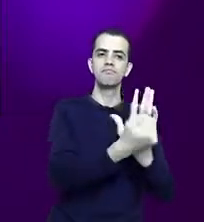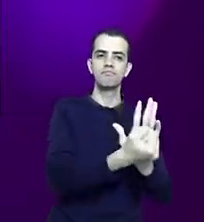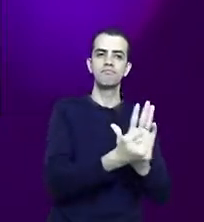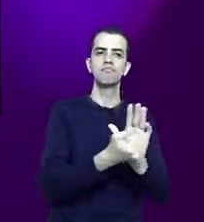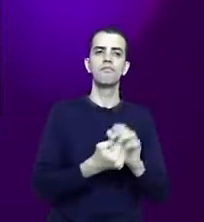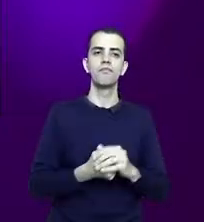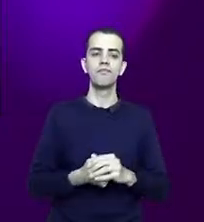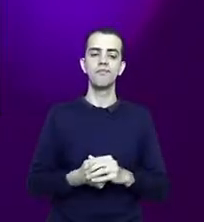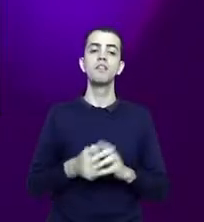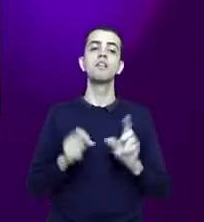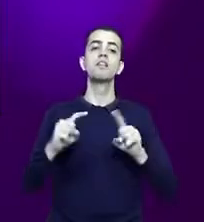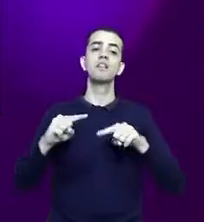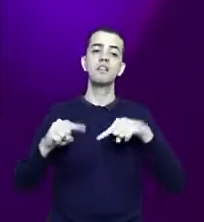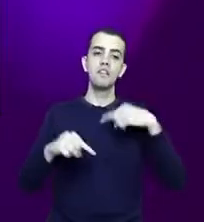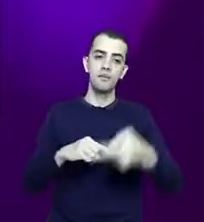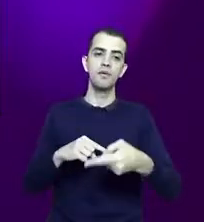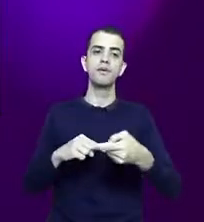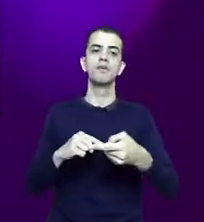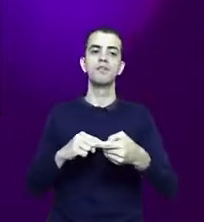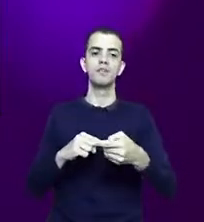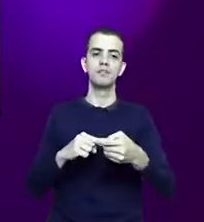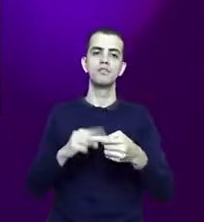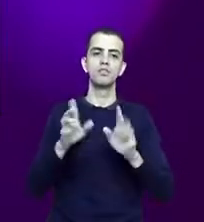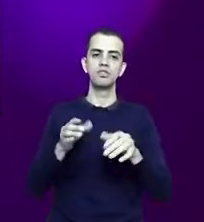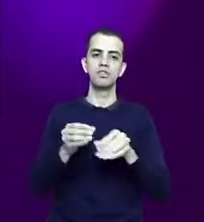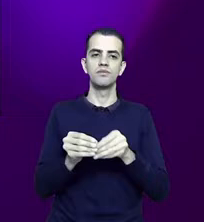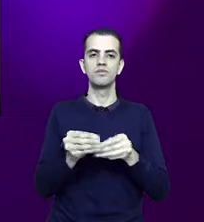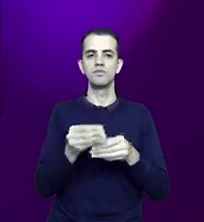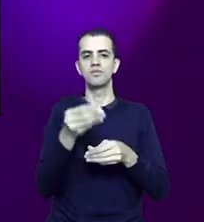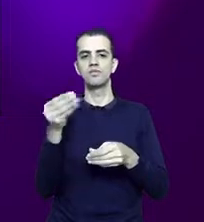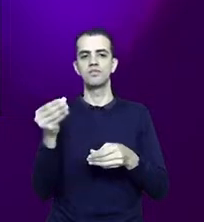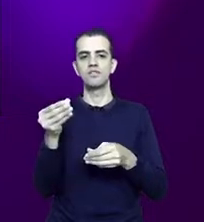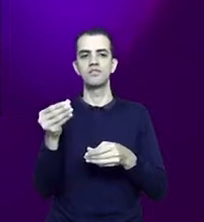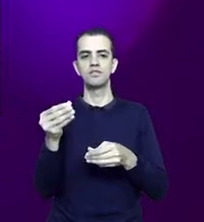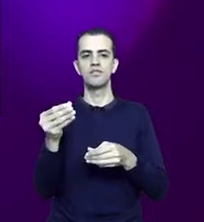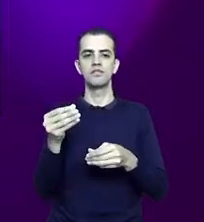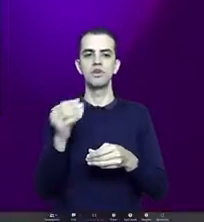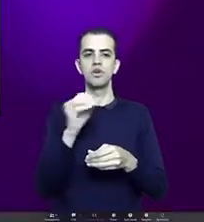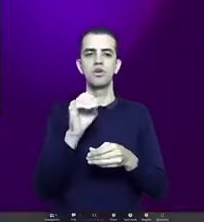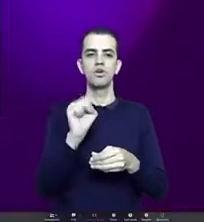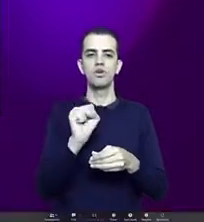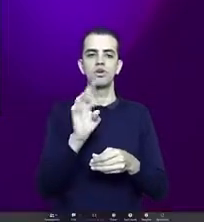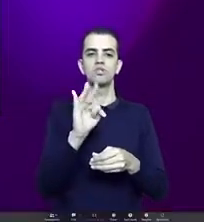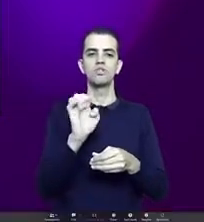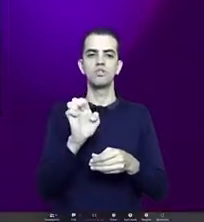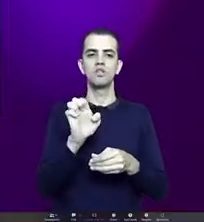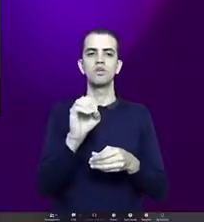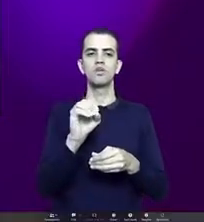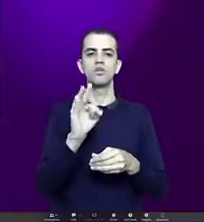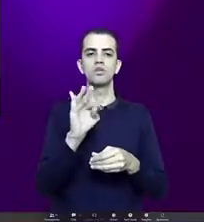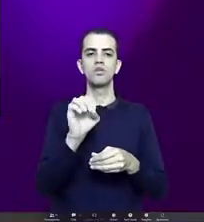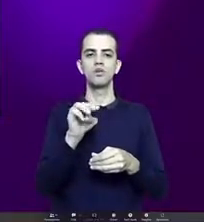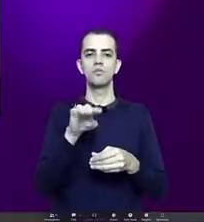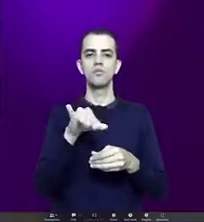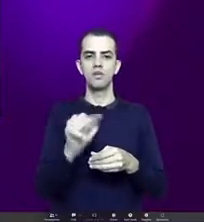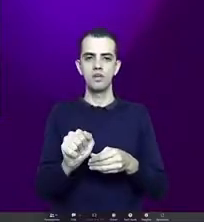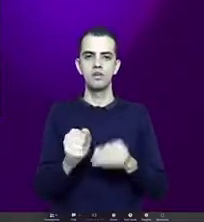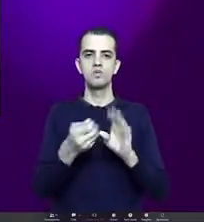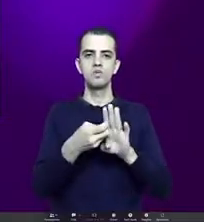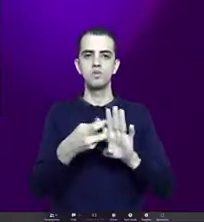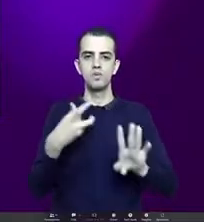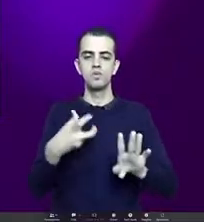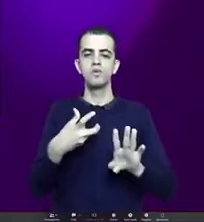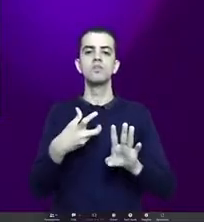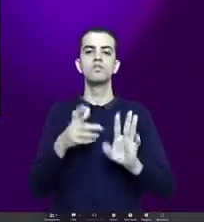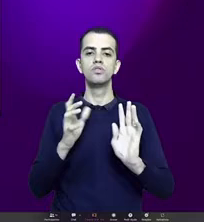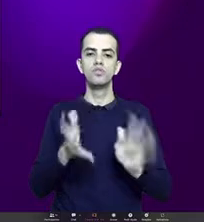Aí, aqui já tendo feito aí a osteotomia, a ressecção daquele tecido, note que a